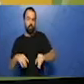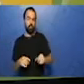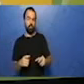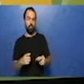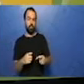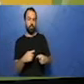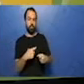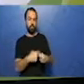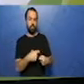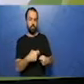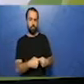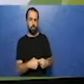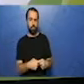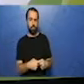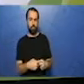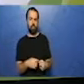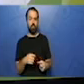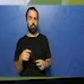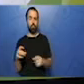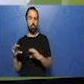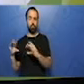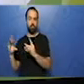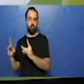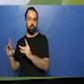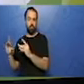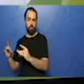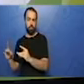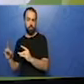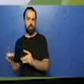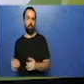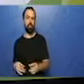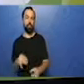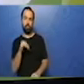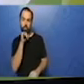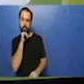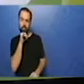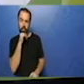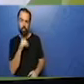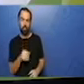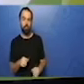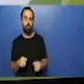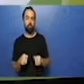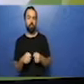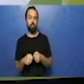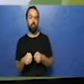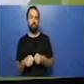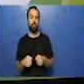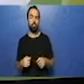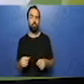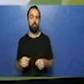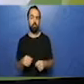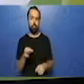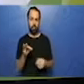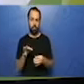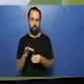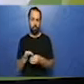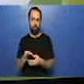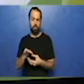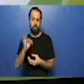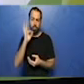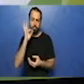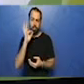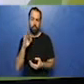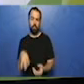filtro. Ele é muito usado aqui quando nós preparamos o café, que é uma coisa que a gente usa em casa, né?